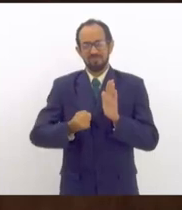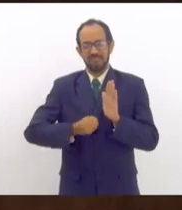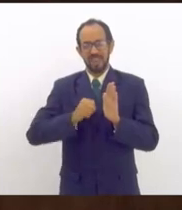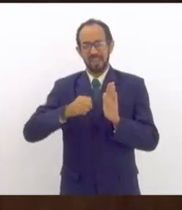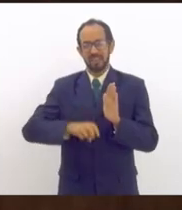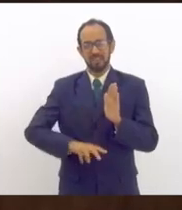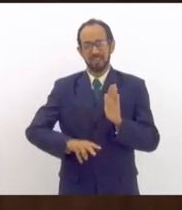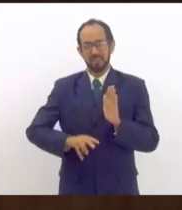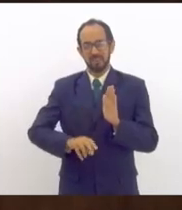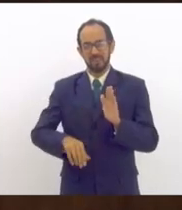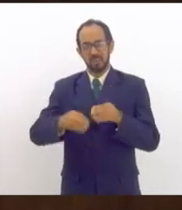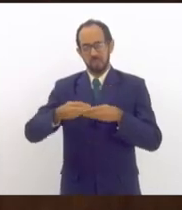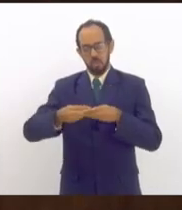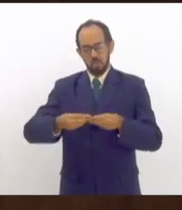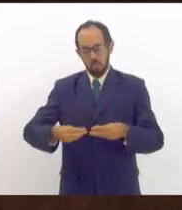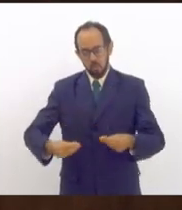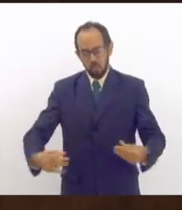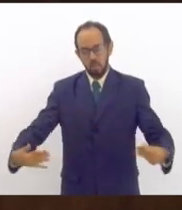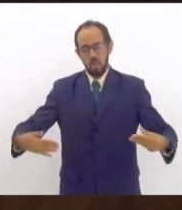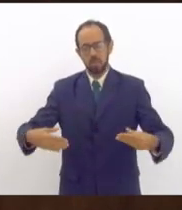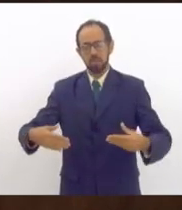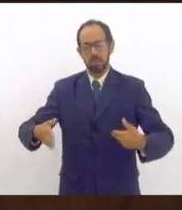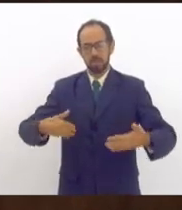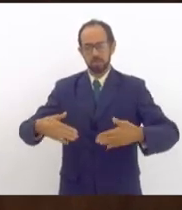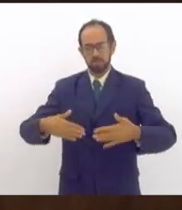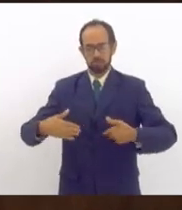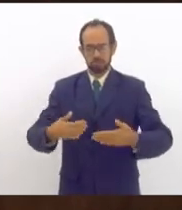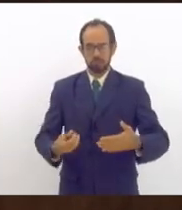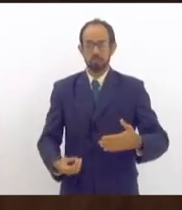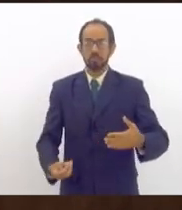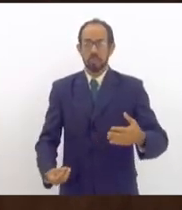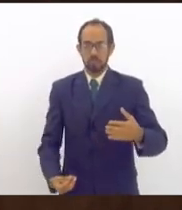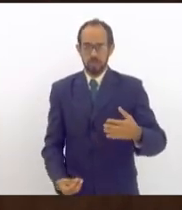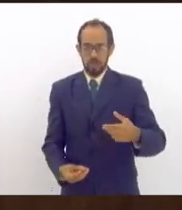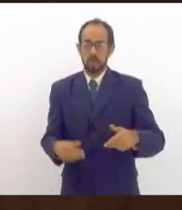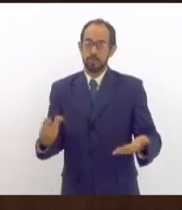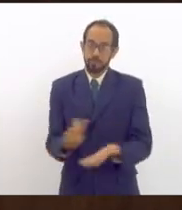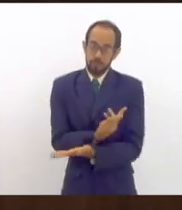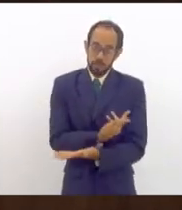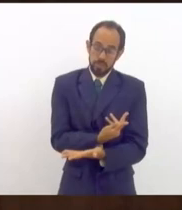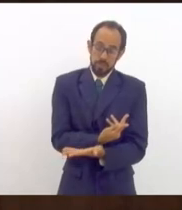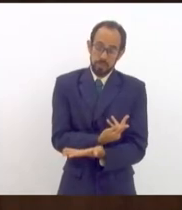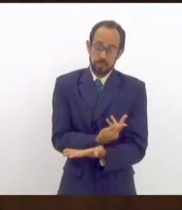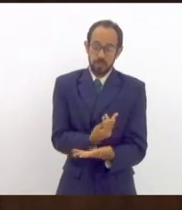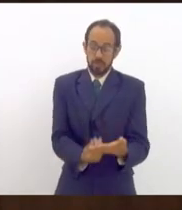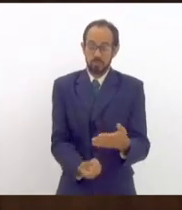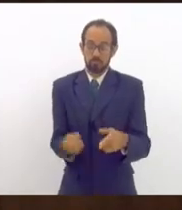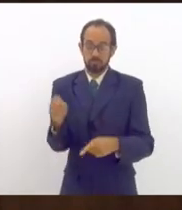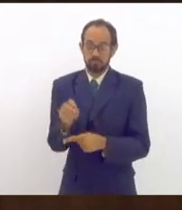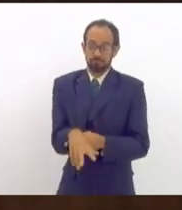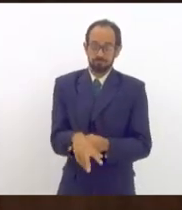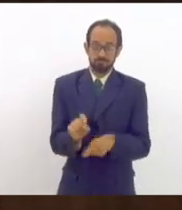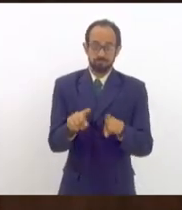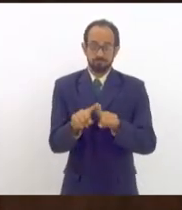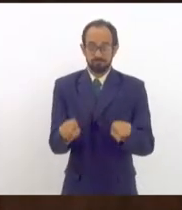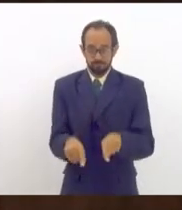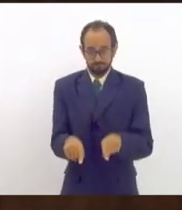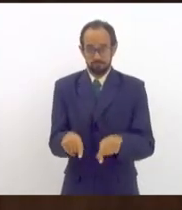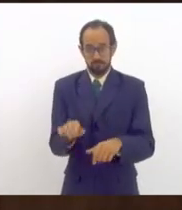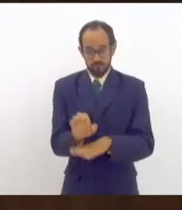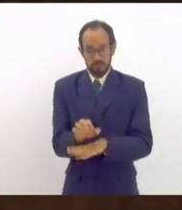a Disney industrialização tem causado na geração de porte de trabalho qualificado no estado do Rio de Janeiro